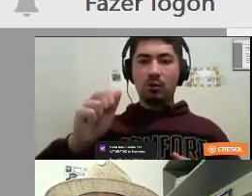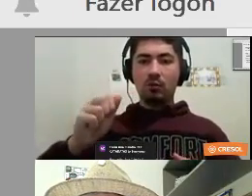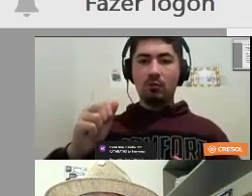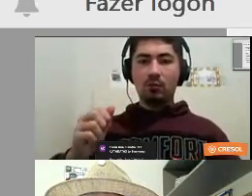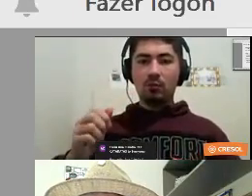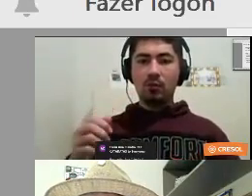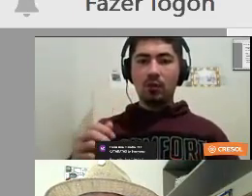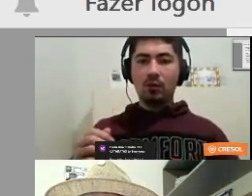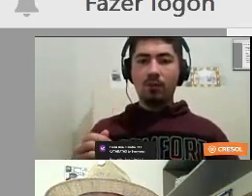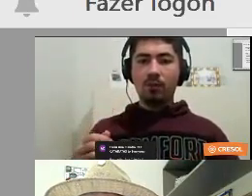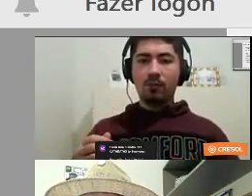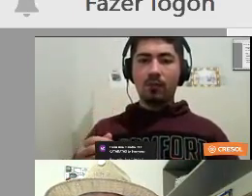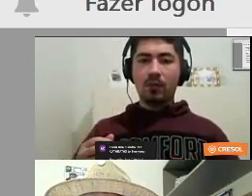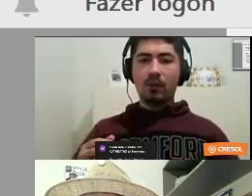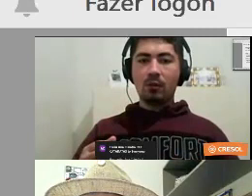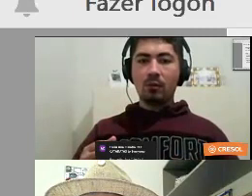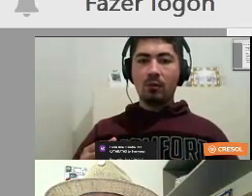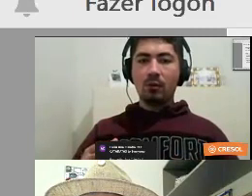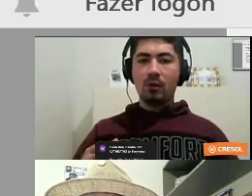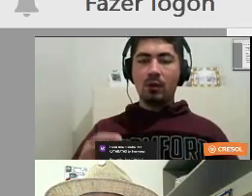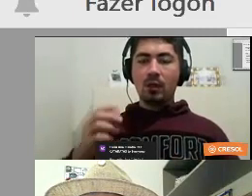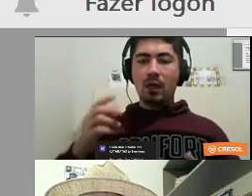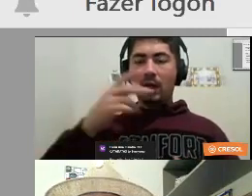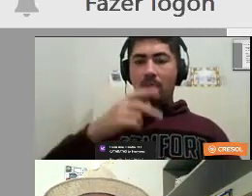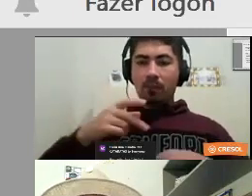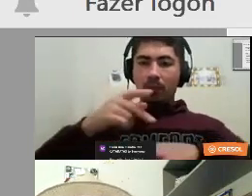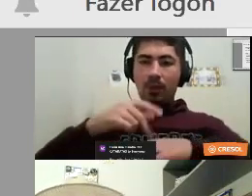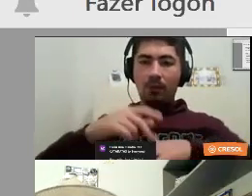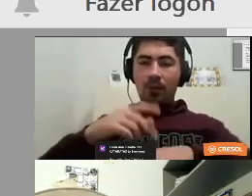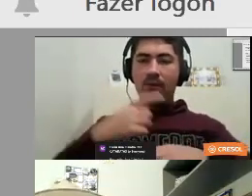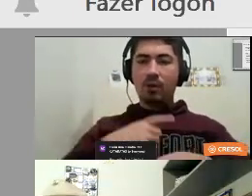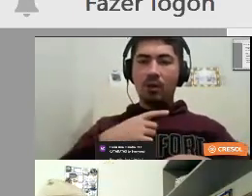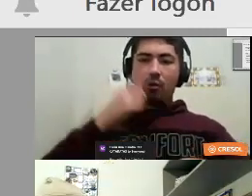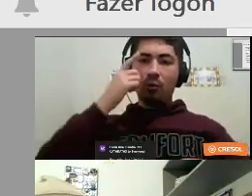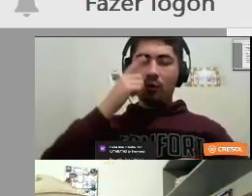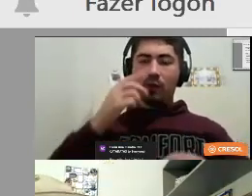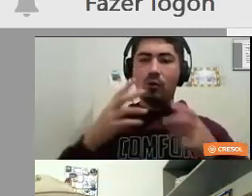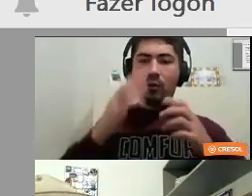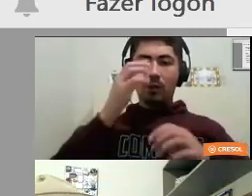dar suporte a rotarianos de países afetados pela paralisia infantil.